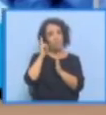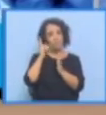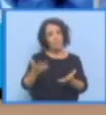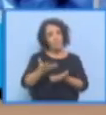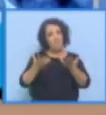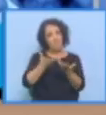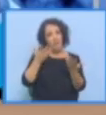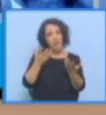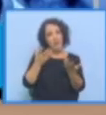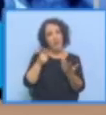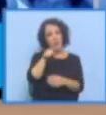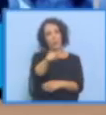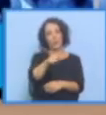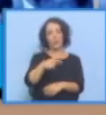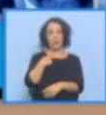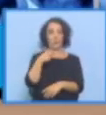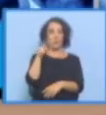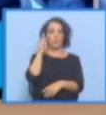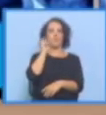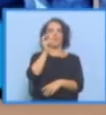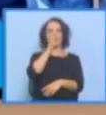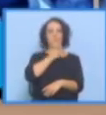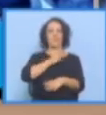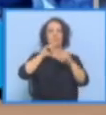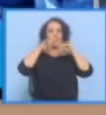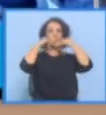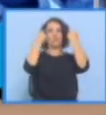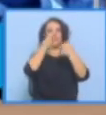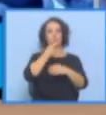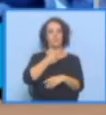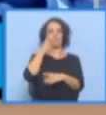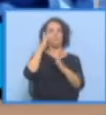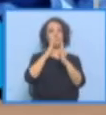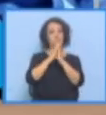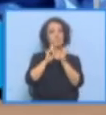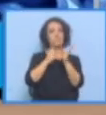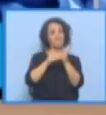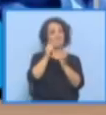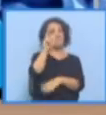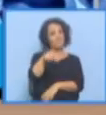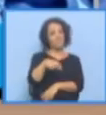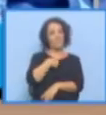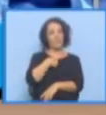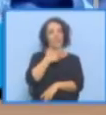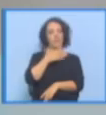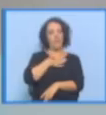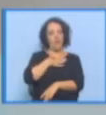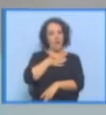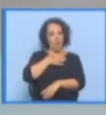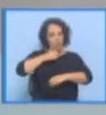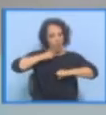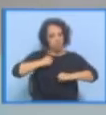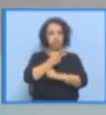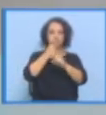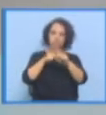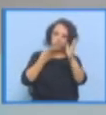E ouvi-lo com aquele sorriso a dizer Ele conta contigo foi muitas vezes na minha vida motivo de inspiração e